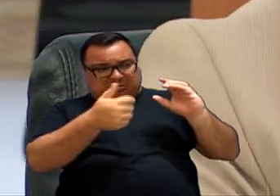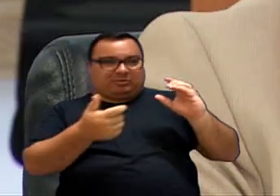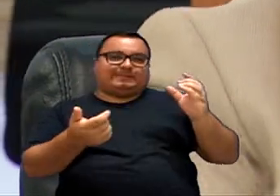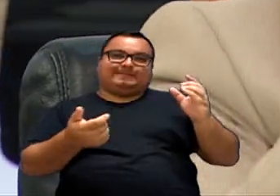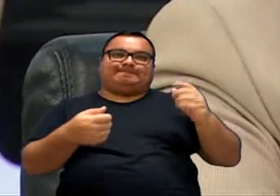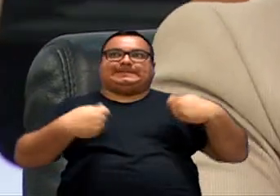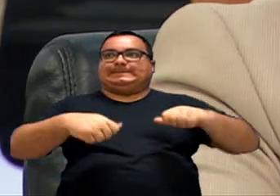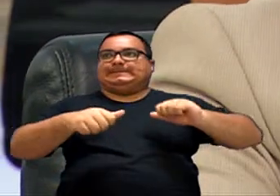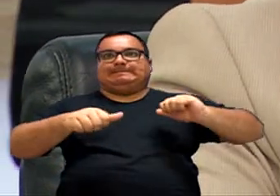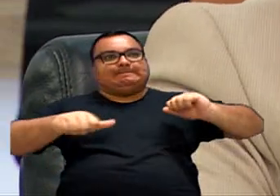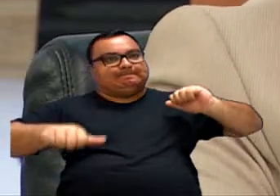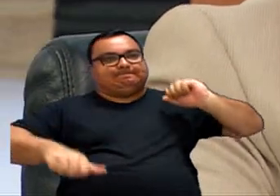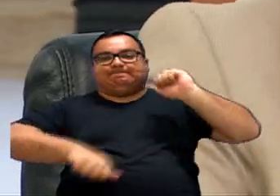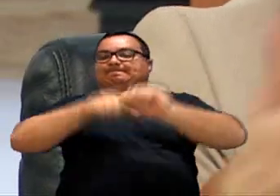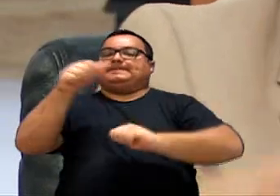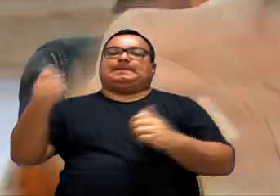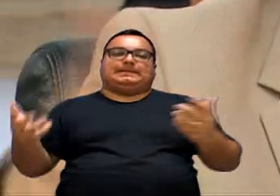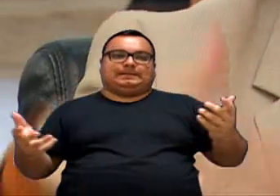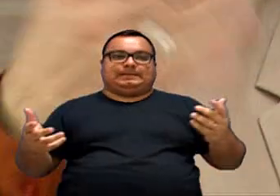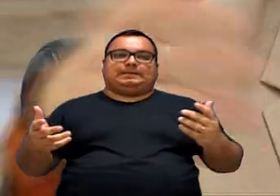ali, uma mulher esperando